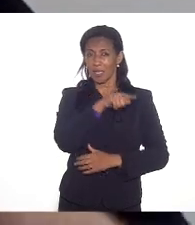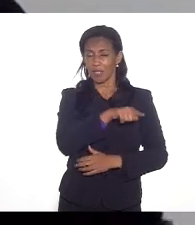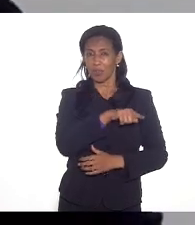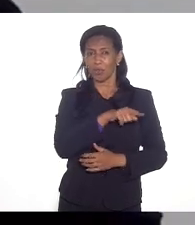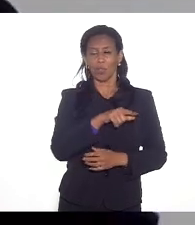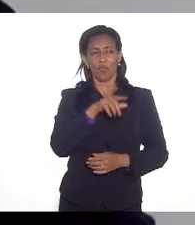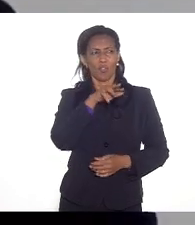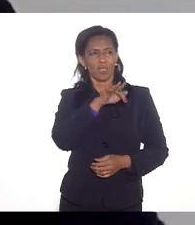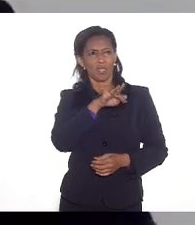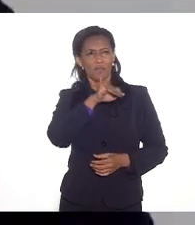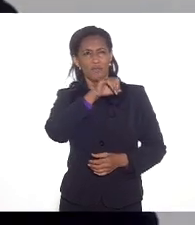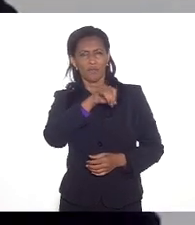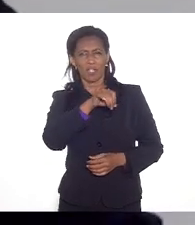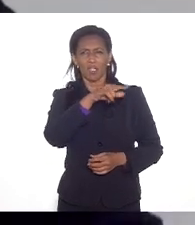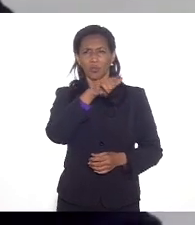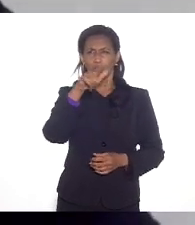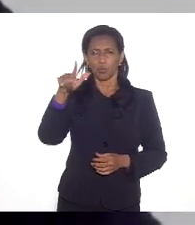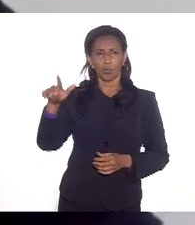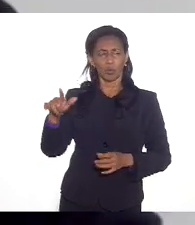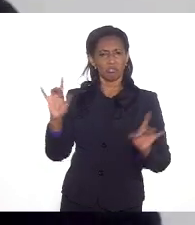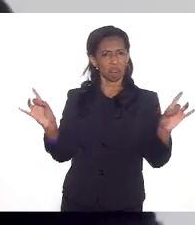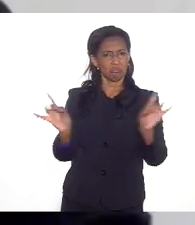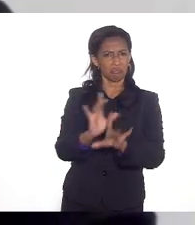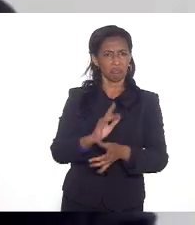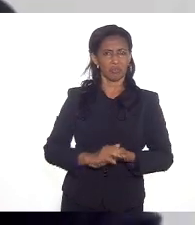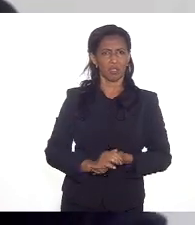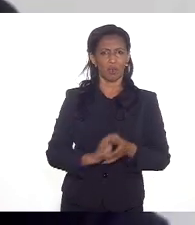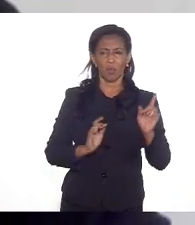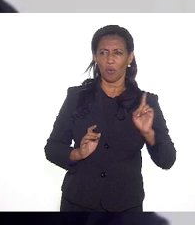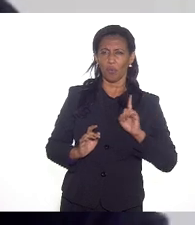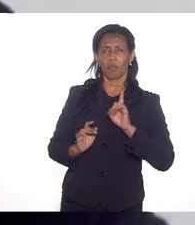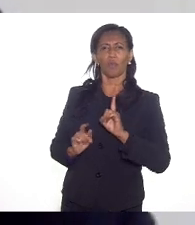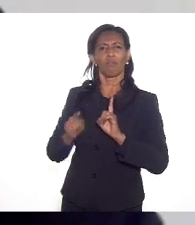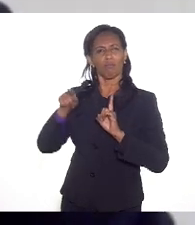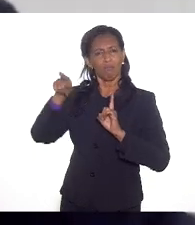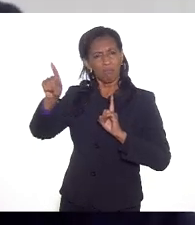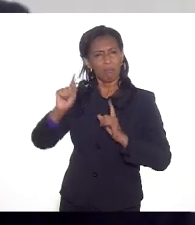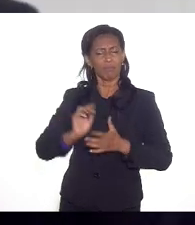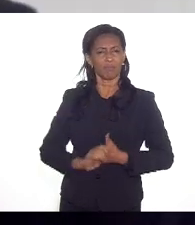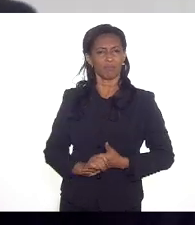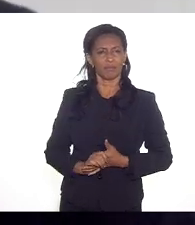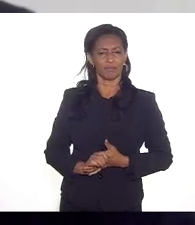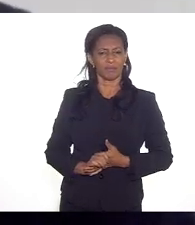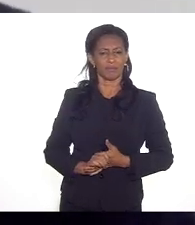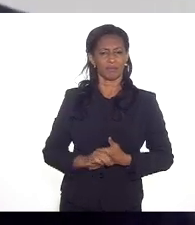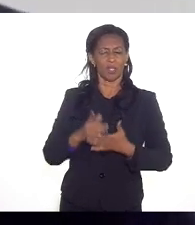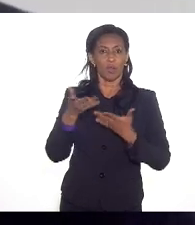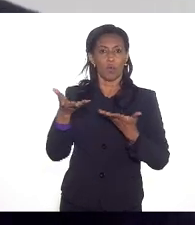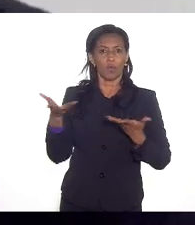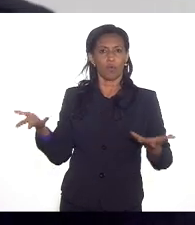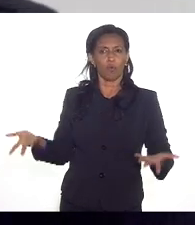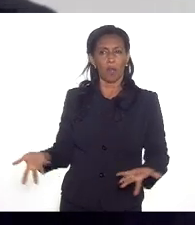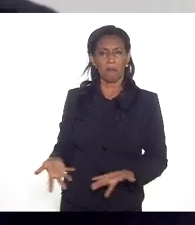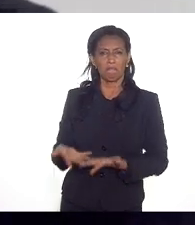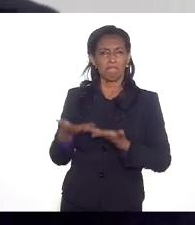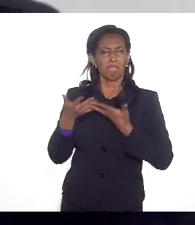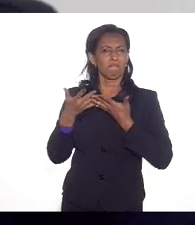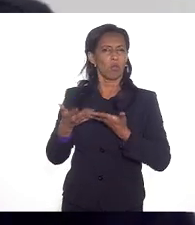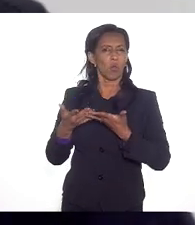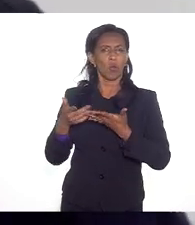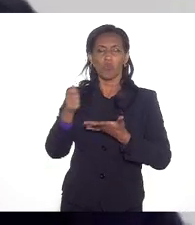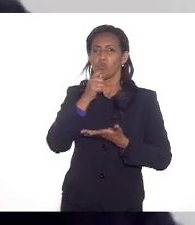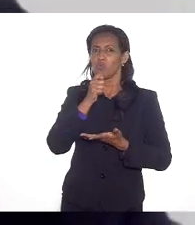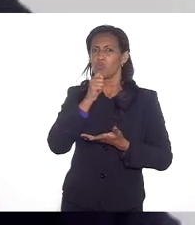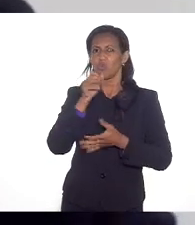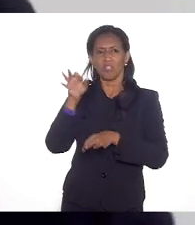matar um peso vamos de forma espontânea e lá colocar foi este ano não